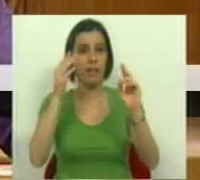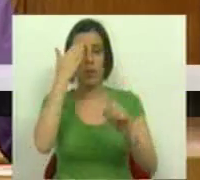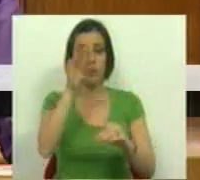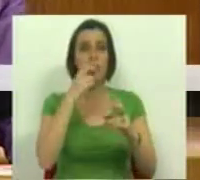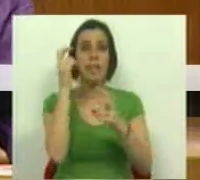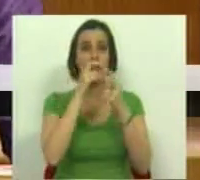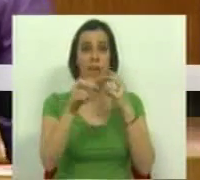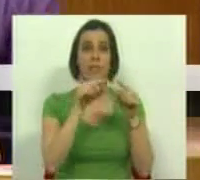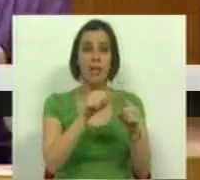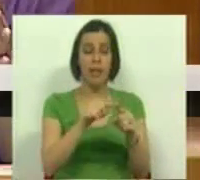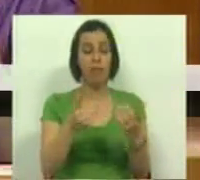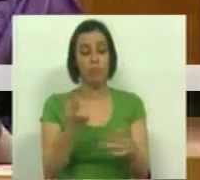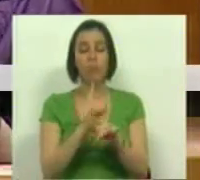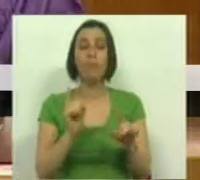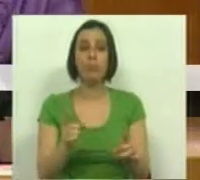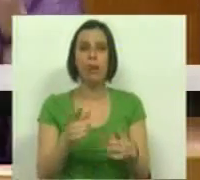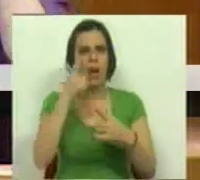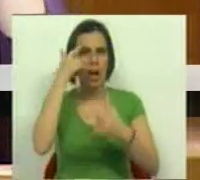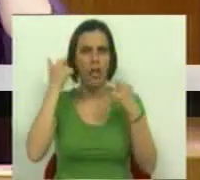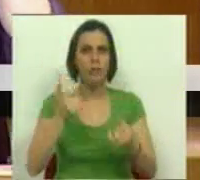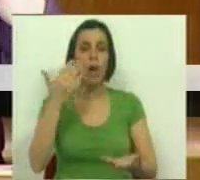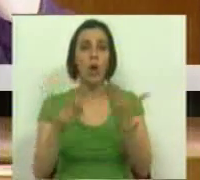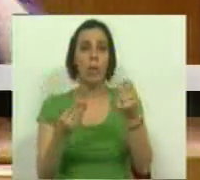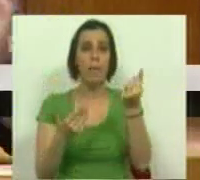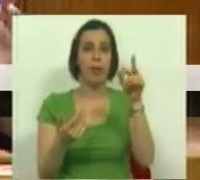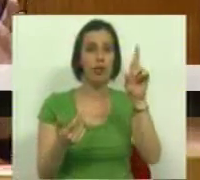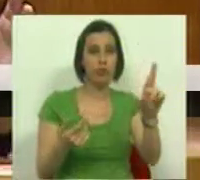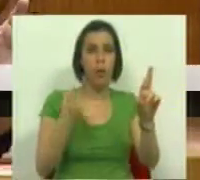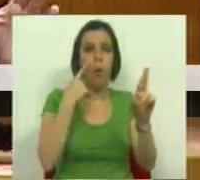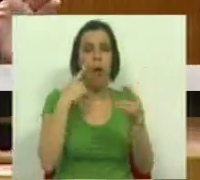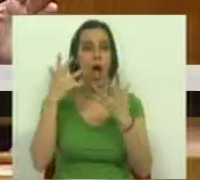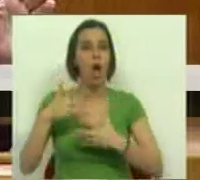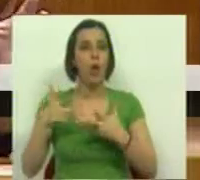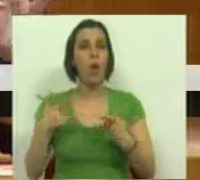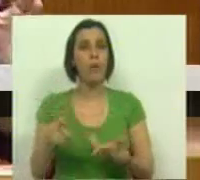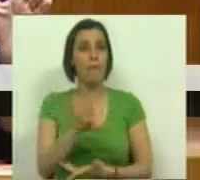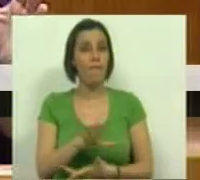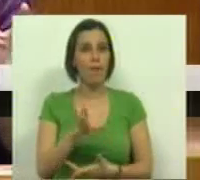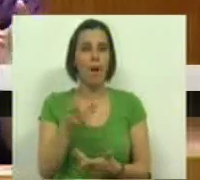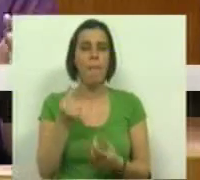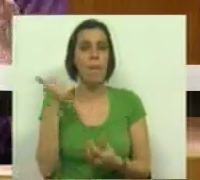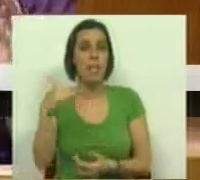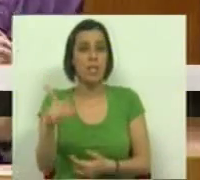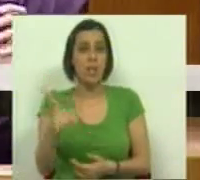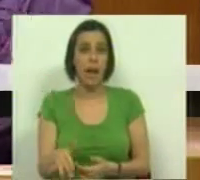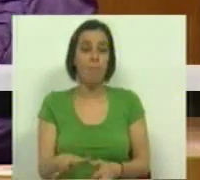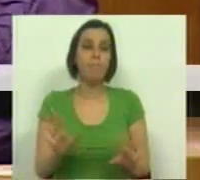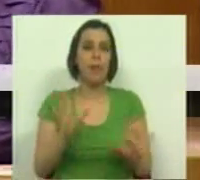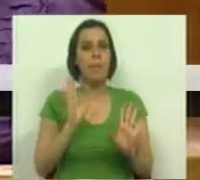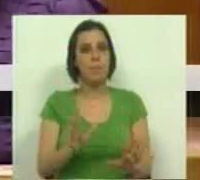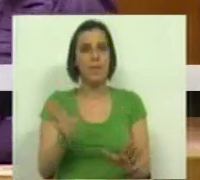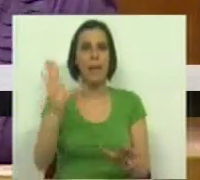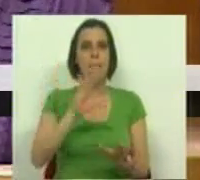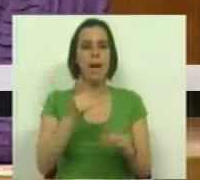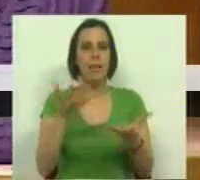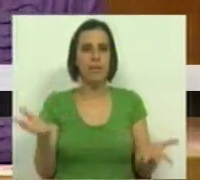da eletricidade, até porque teimam em comparar os preços e ver que as contas neste regime são mais caras, há que lhes